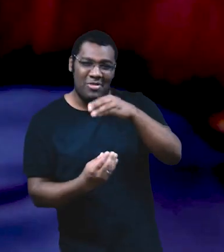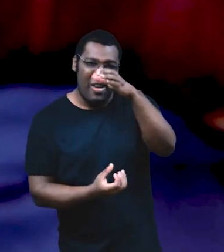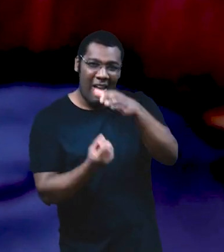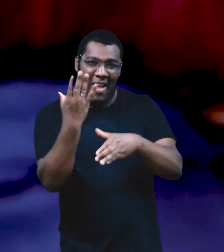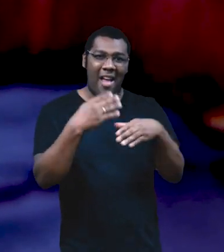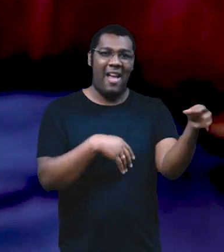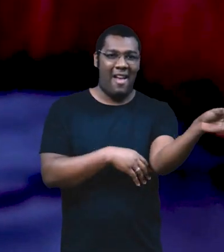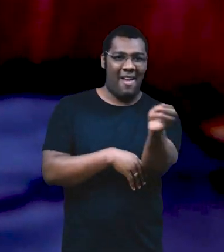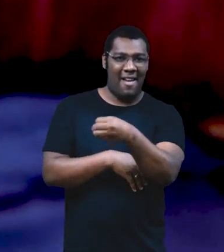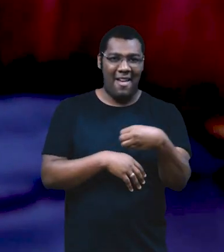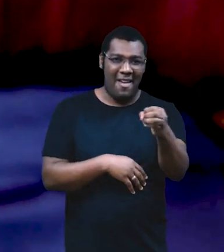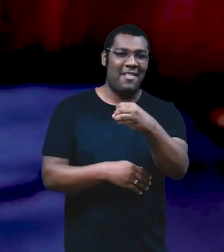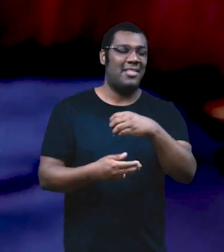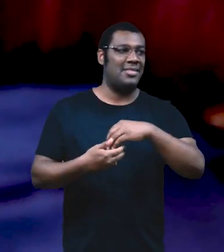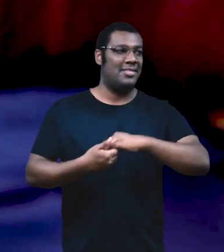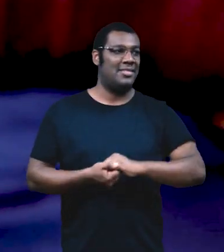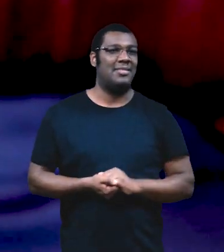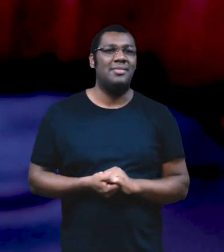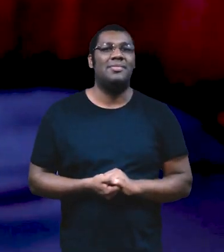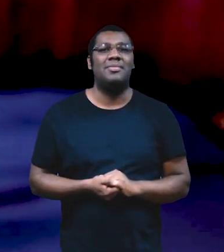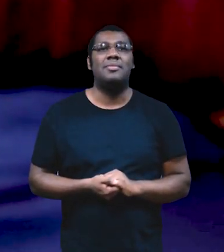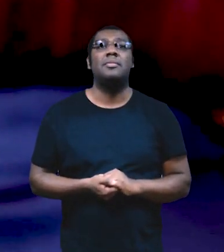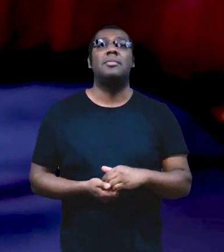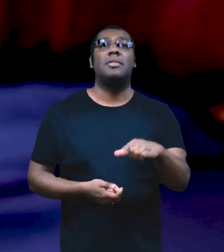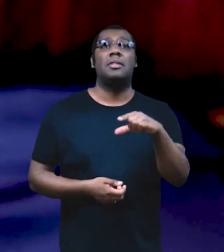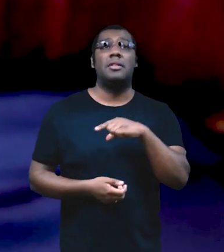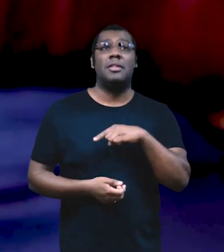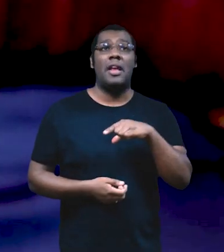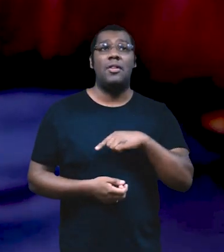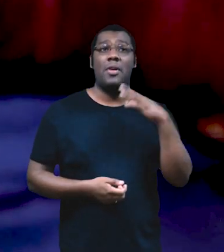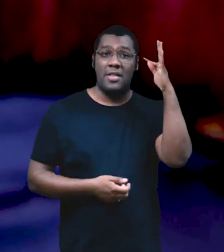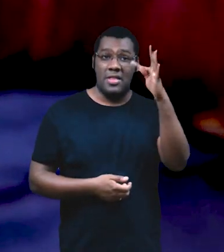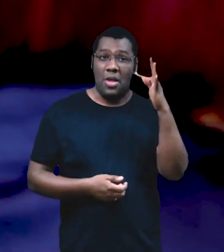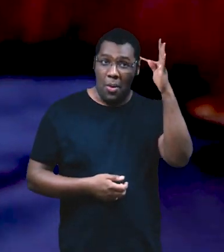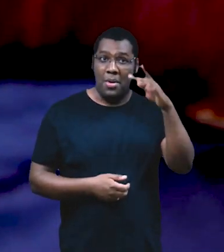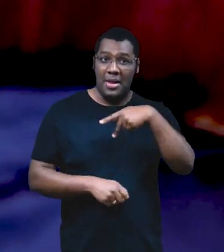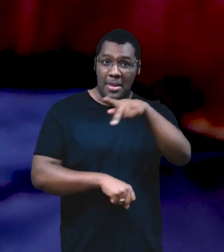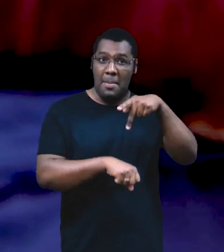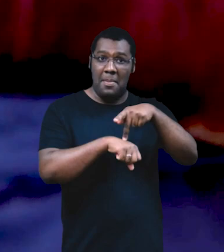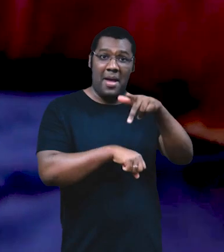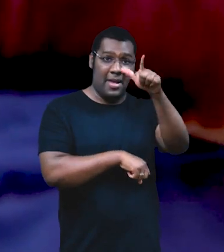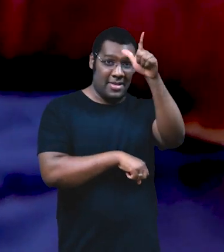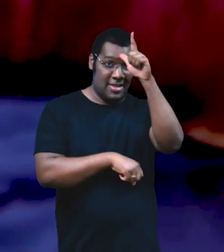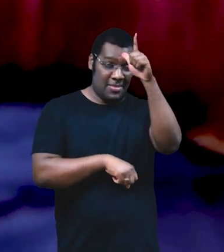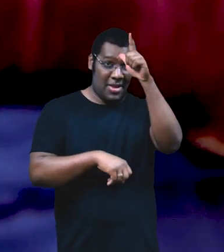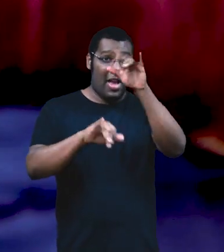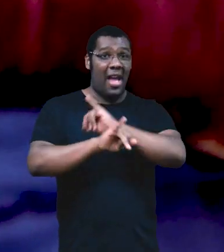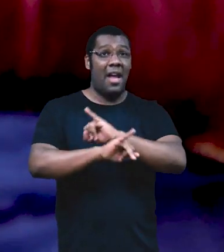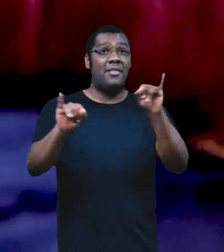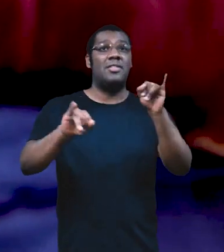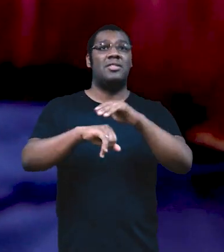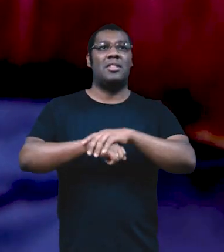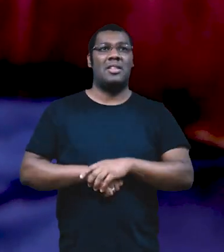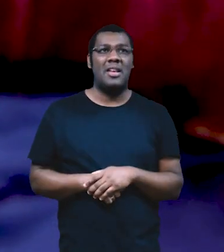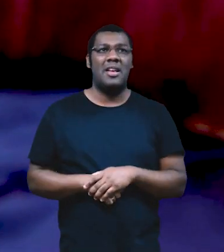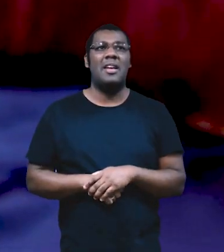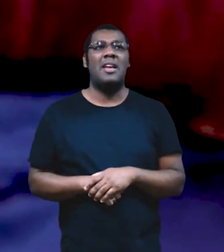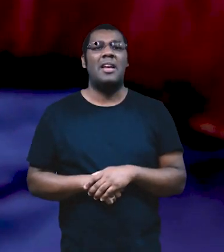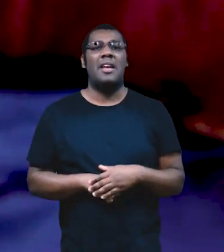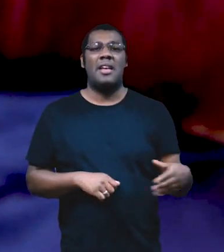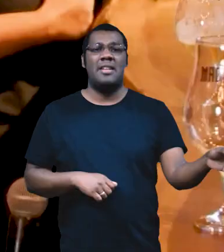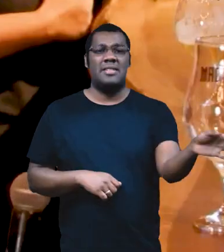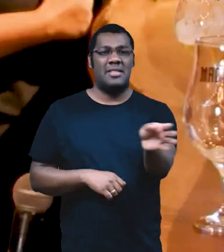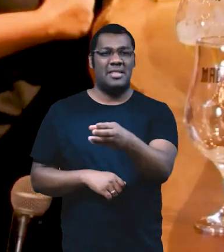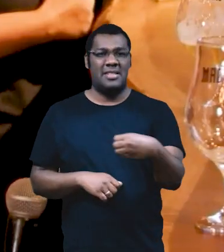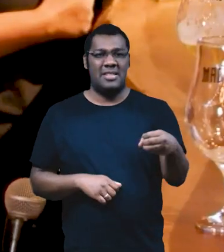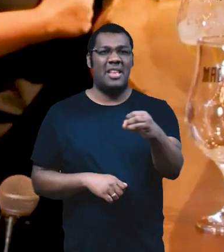Tem um ditado alemão, que vocês vão ver muita gente falando isso, que é a melhor cervejaria que você está vendo a fumaça da chaminé, né? Então, aqui, hoje